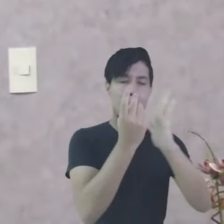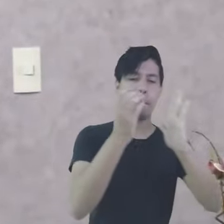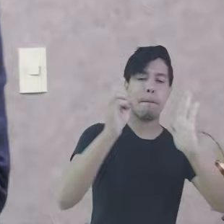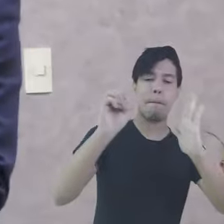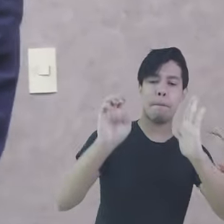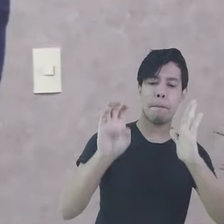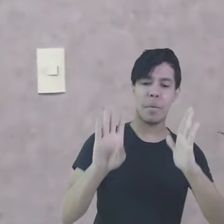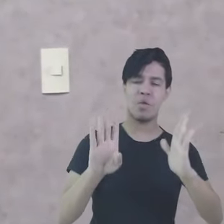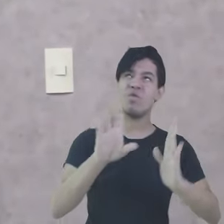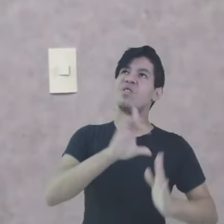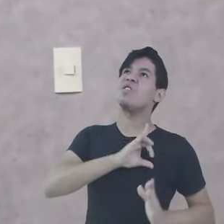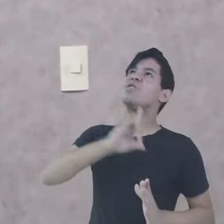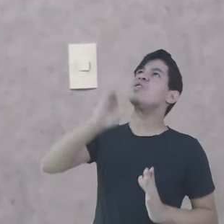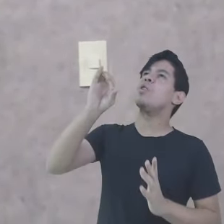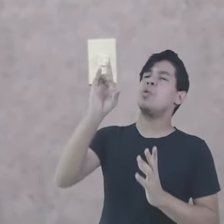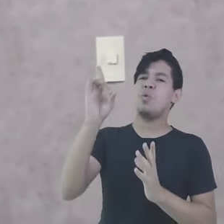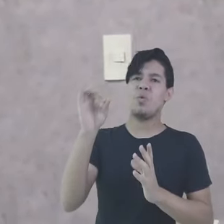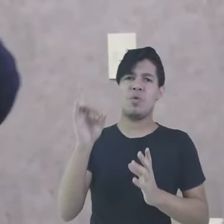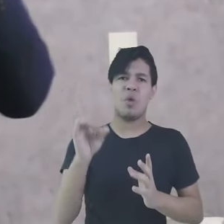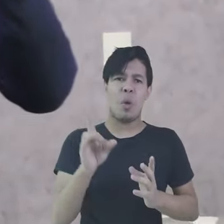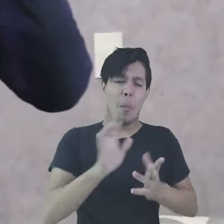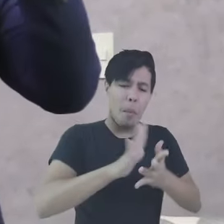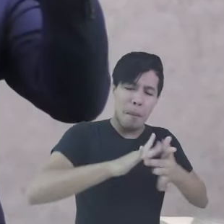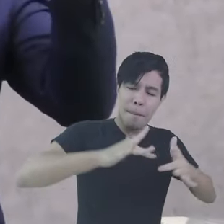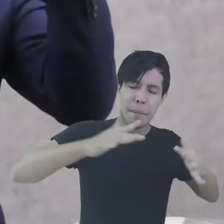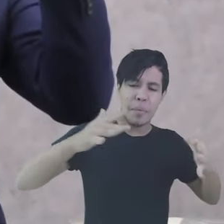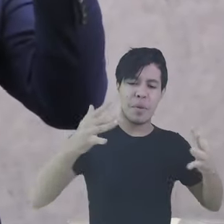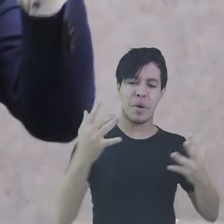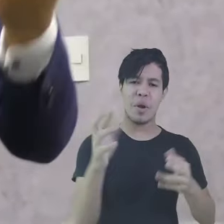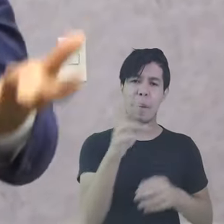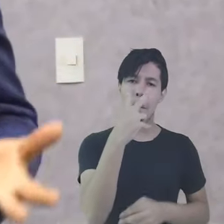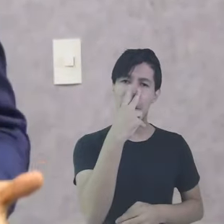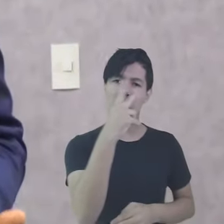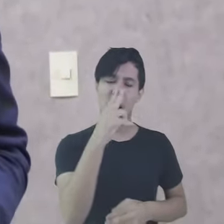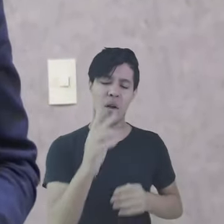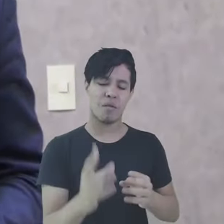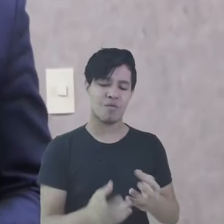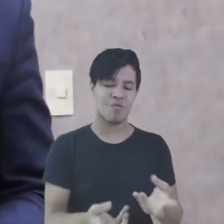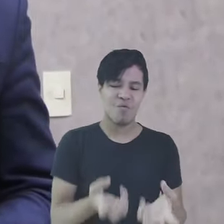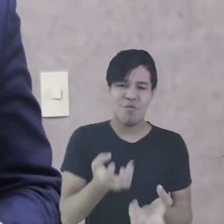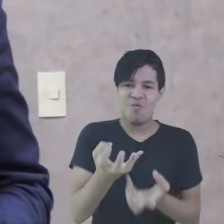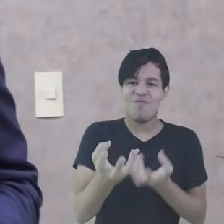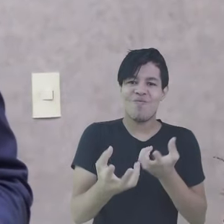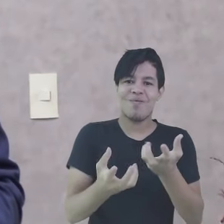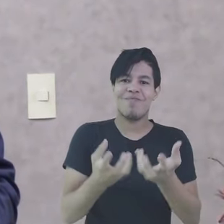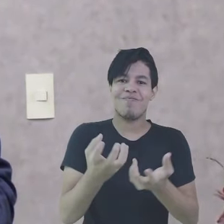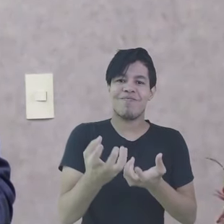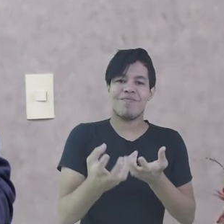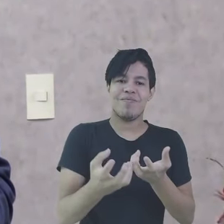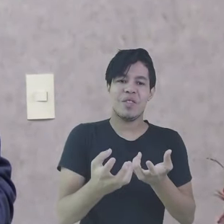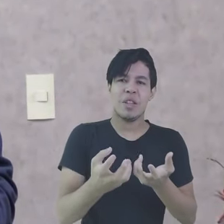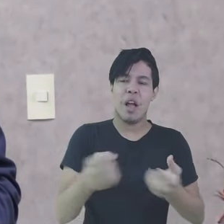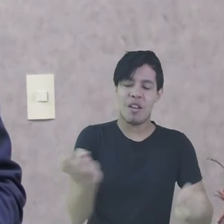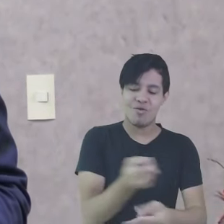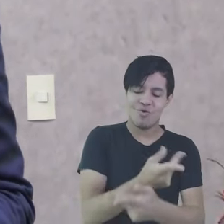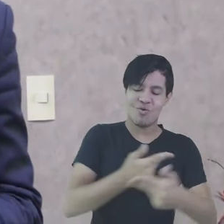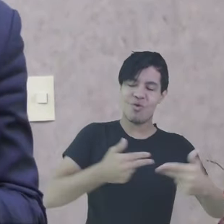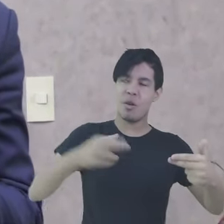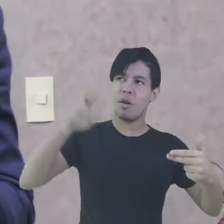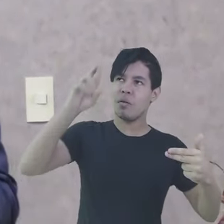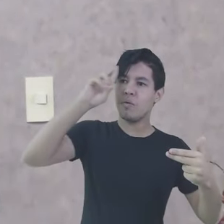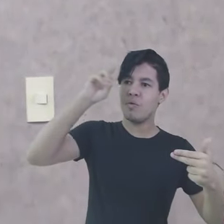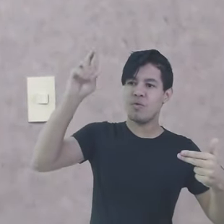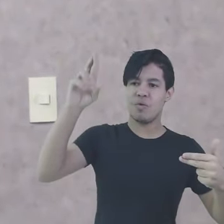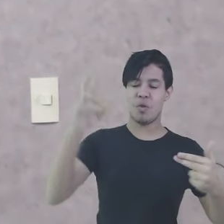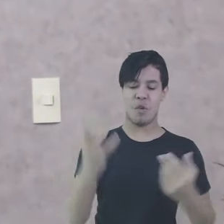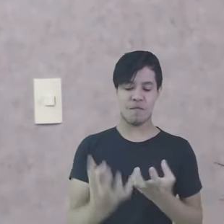é fogo consumidor. Mas o texto é claro. O aspecto da glória do Senhor era como fogo consumidor. Você